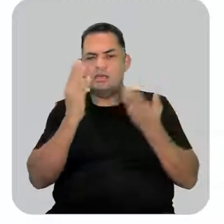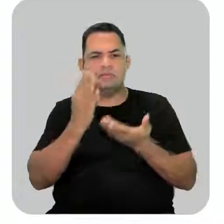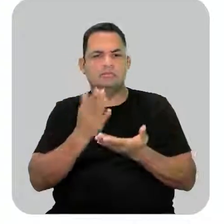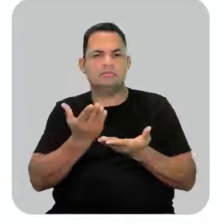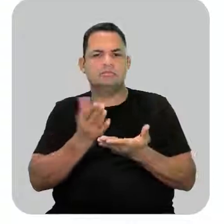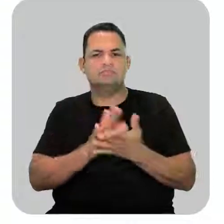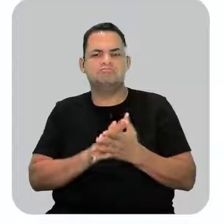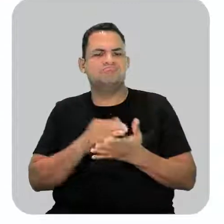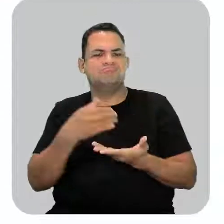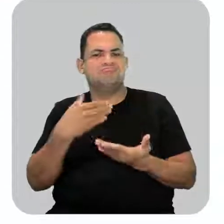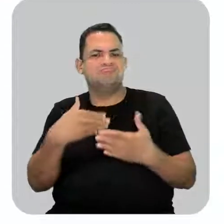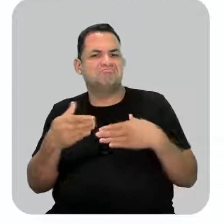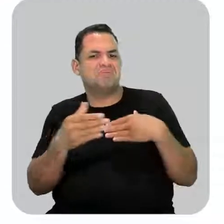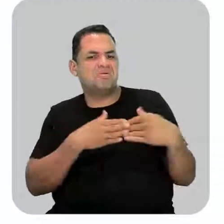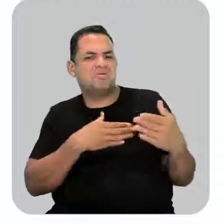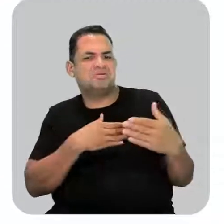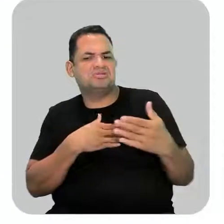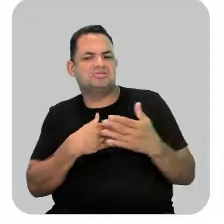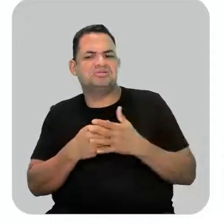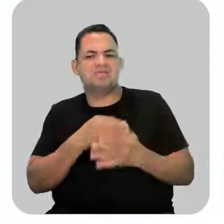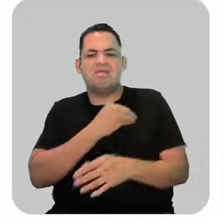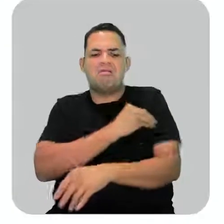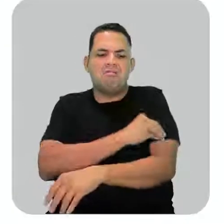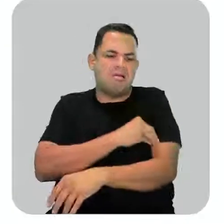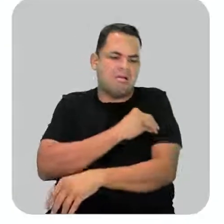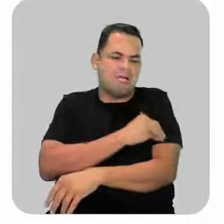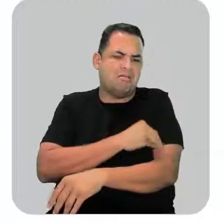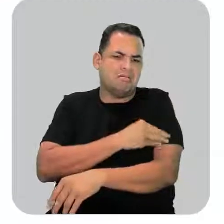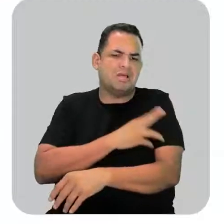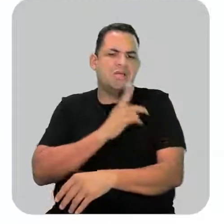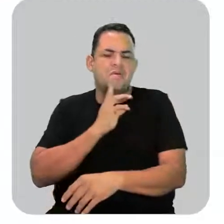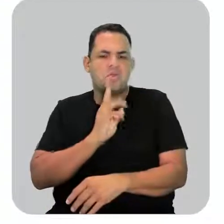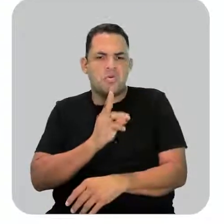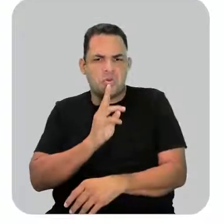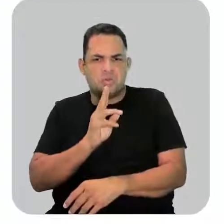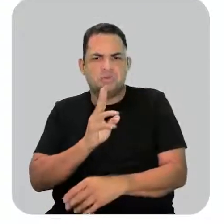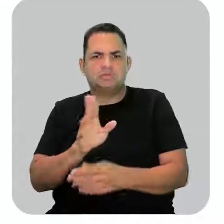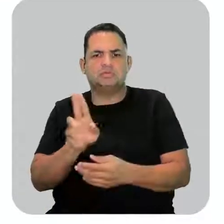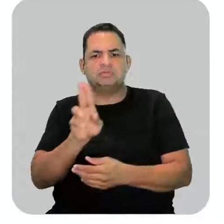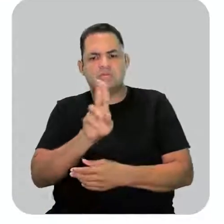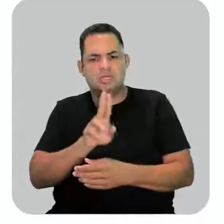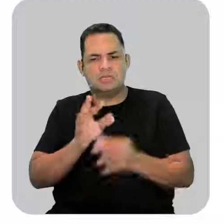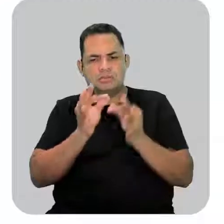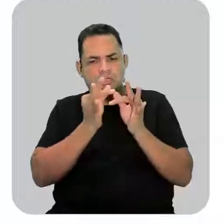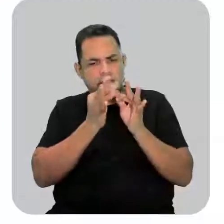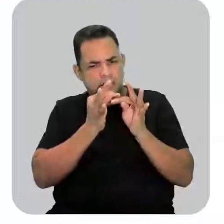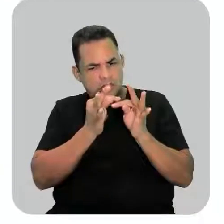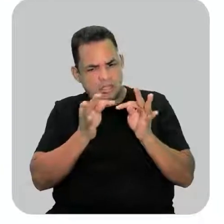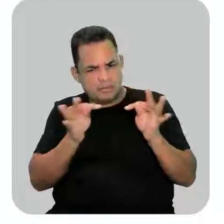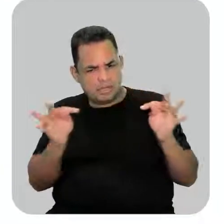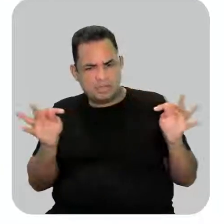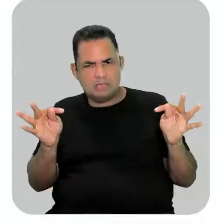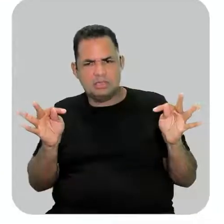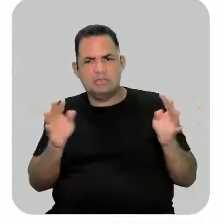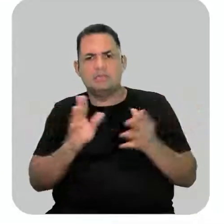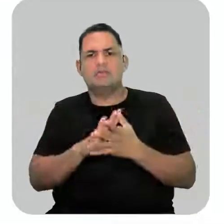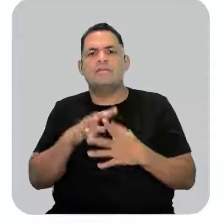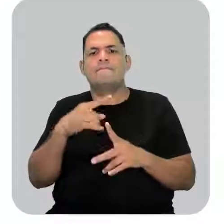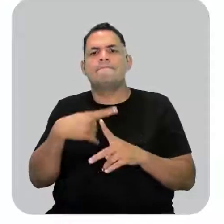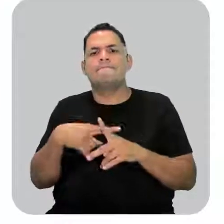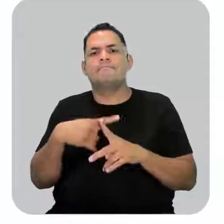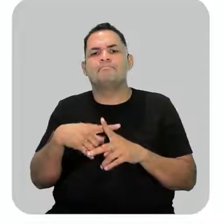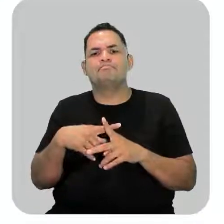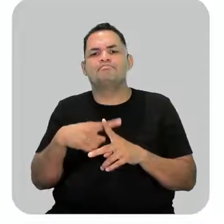se é uma amina, que a gente vai ver mais para frente, nós vamos continuar utilizando a tabelinha, porque ela é